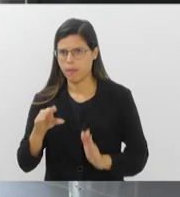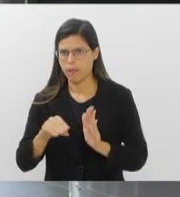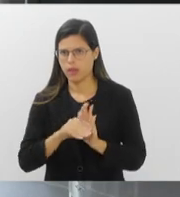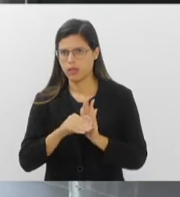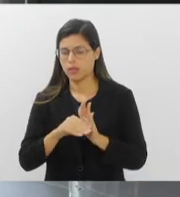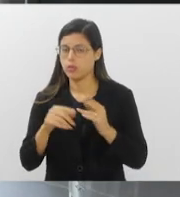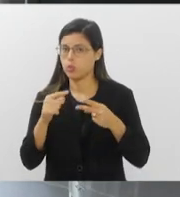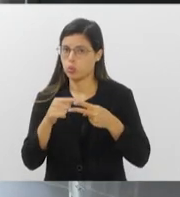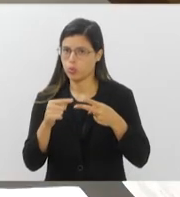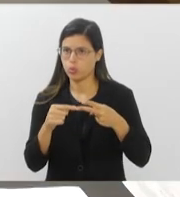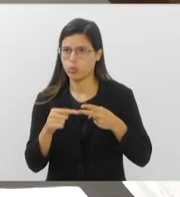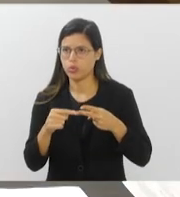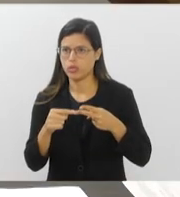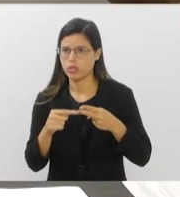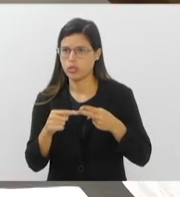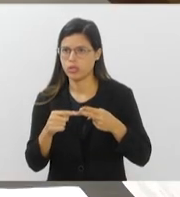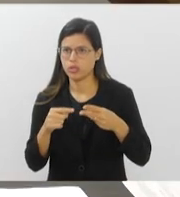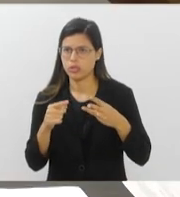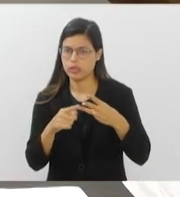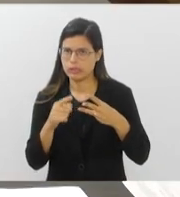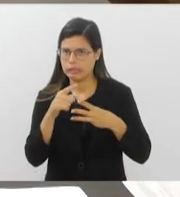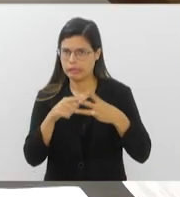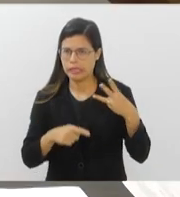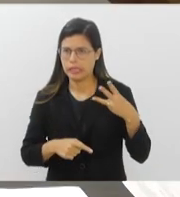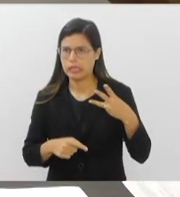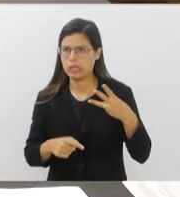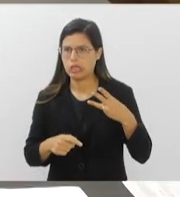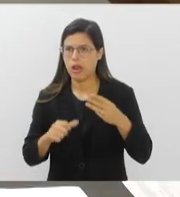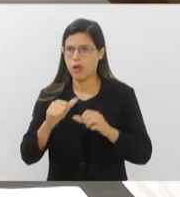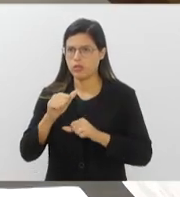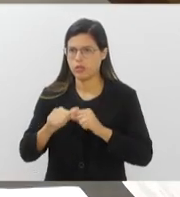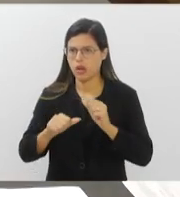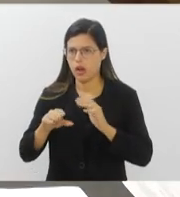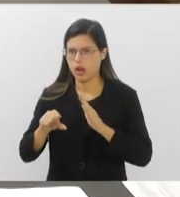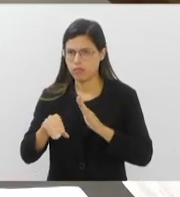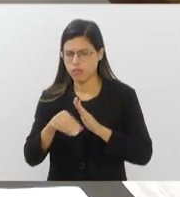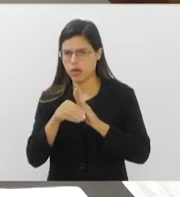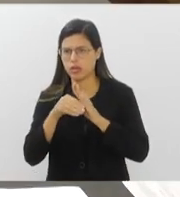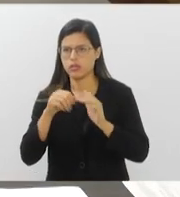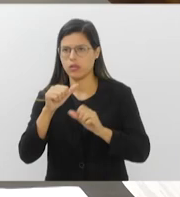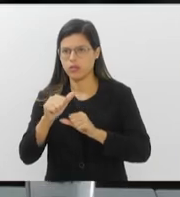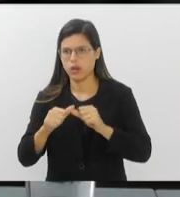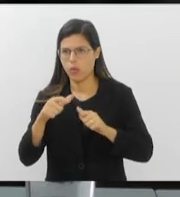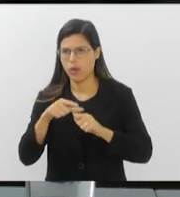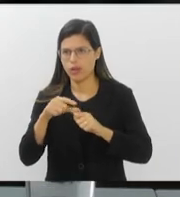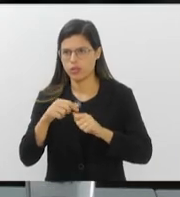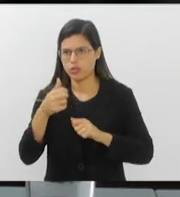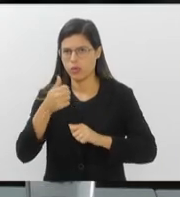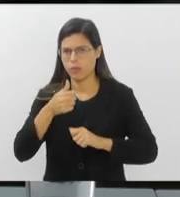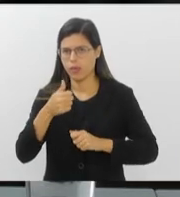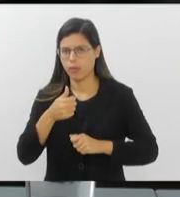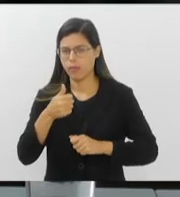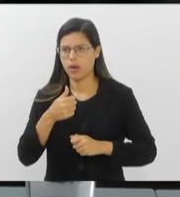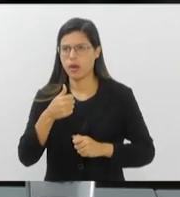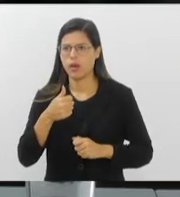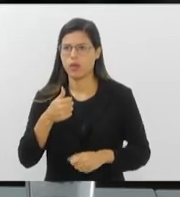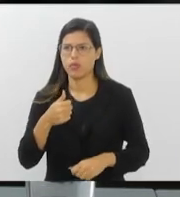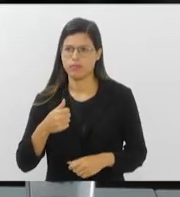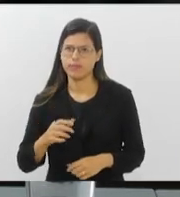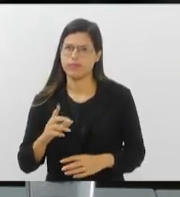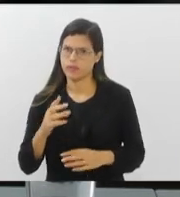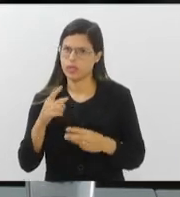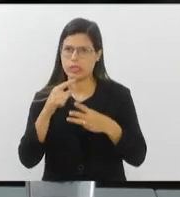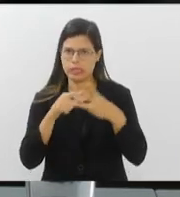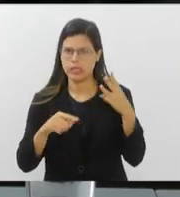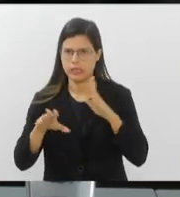porque são três. Altera a emenda, tá certo, altera tá o artigo 1º... A emenda e o corpo. O corpo. São